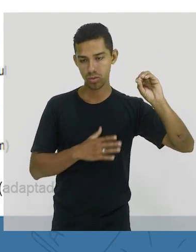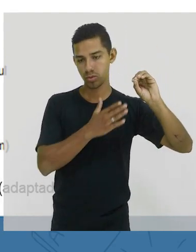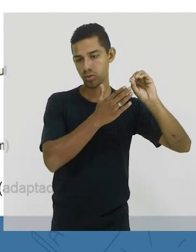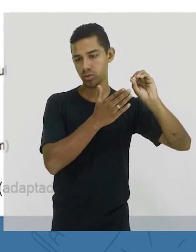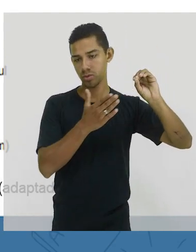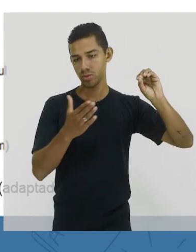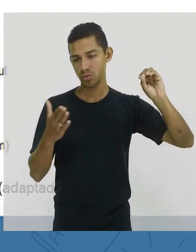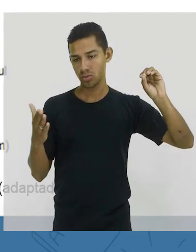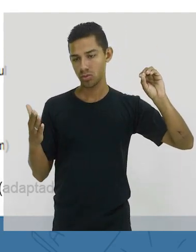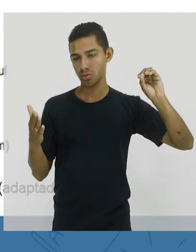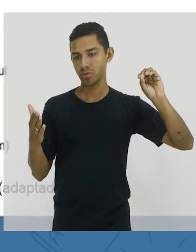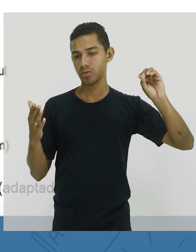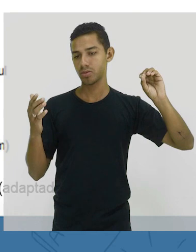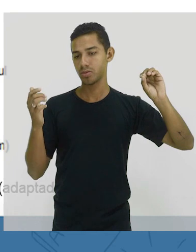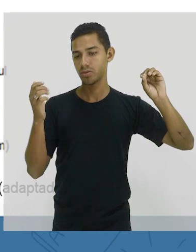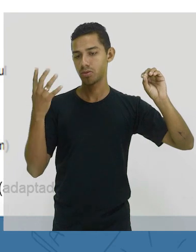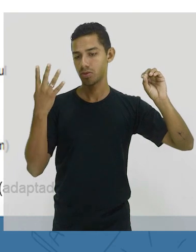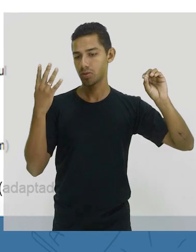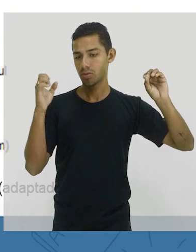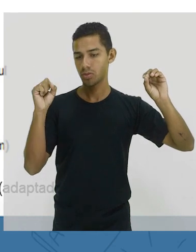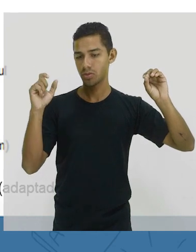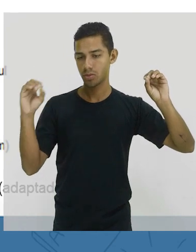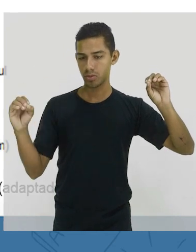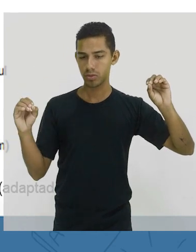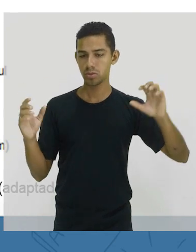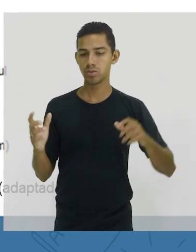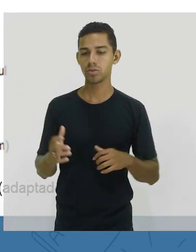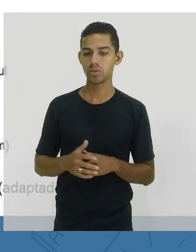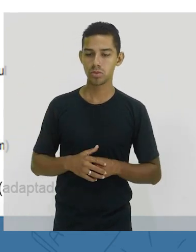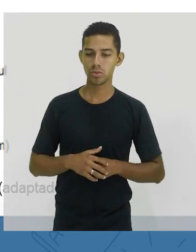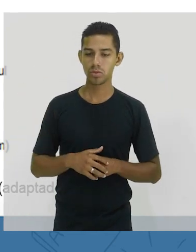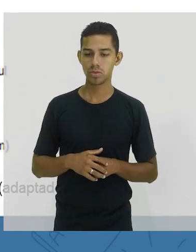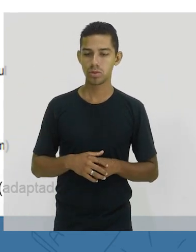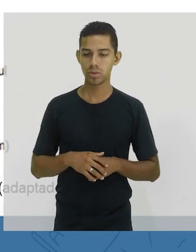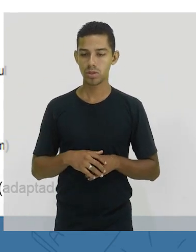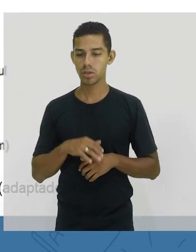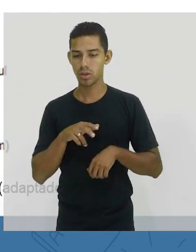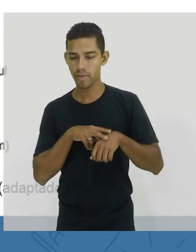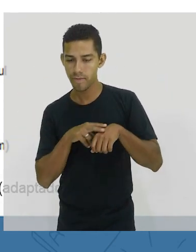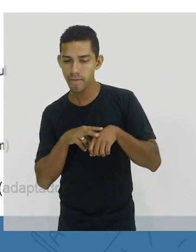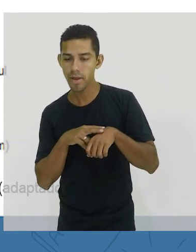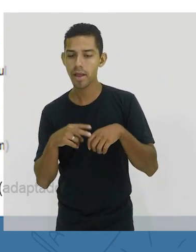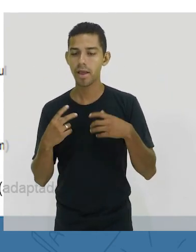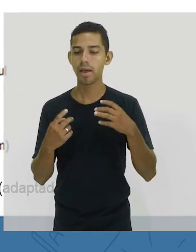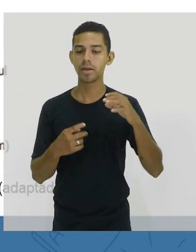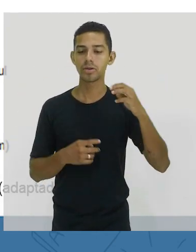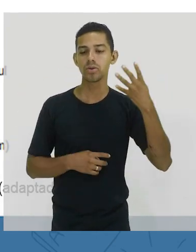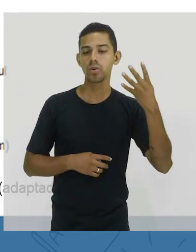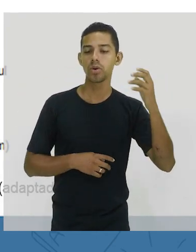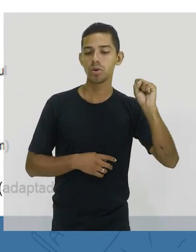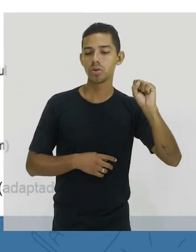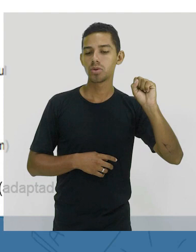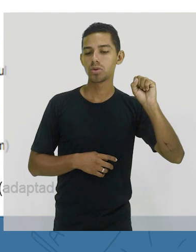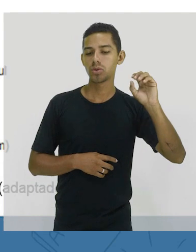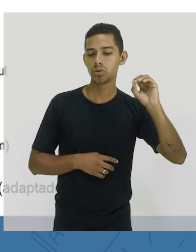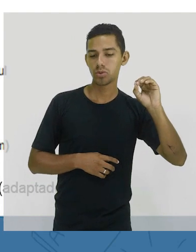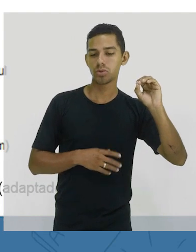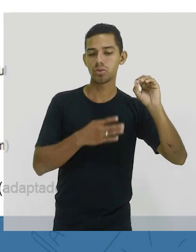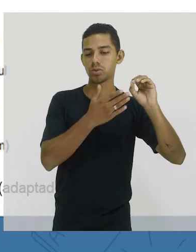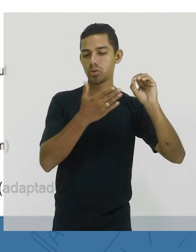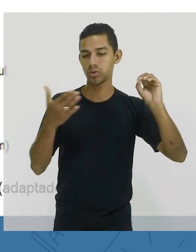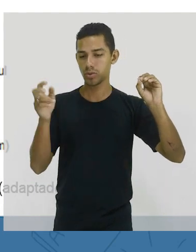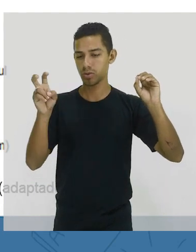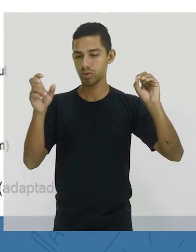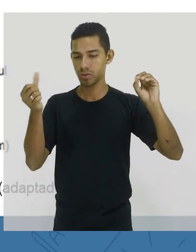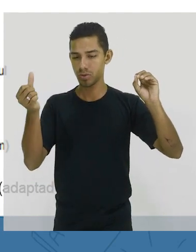480 a 560 o verde, de 560 a 590 o amarelo, 590 a